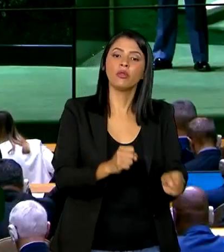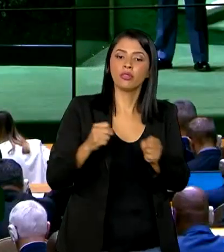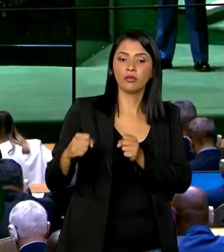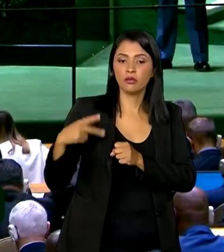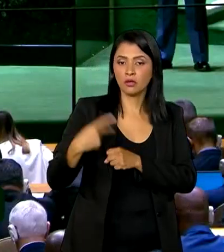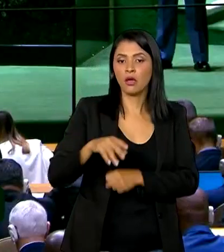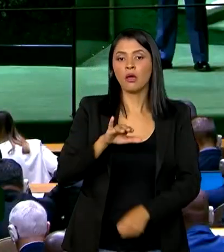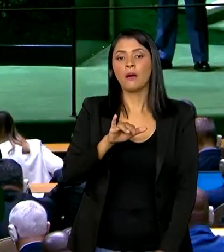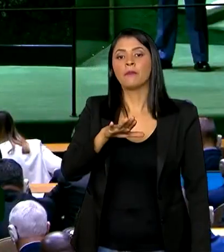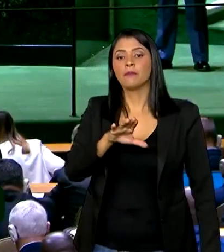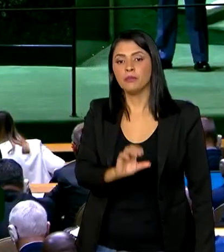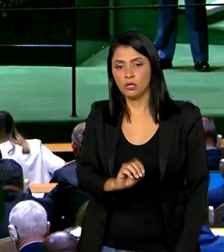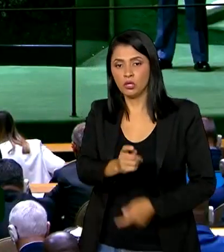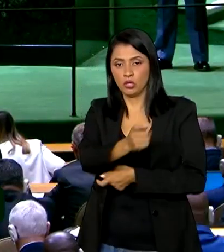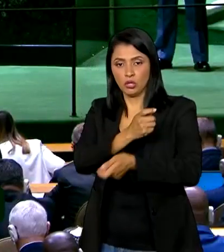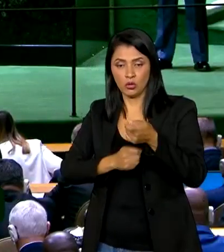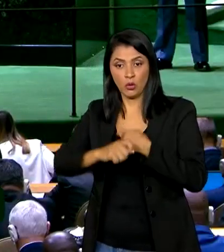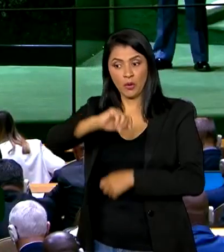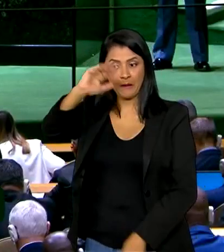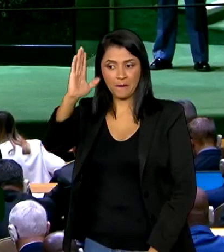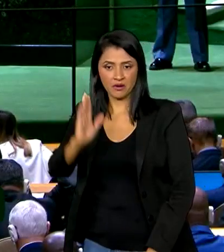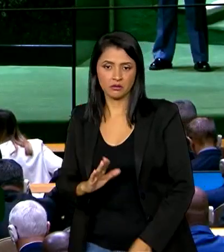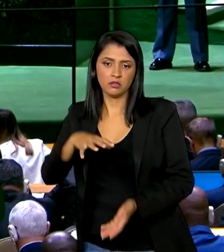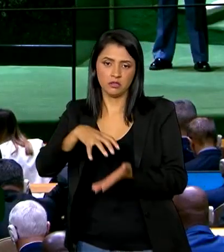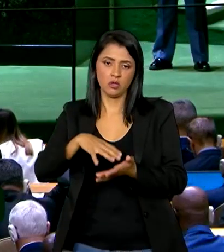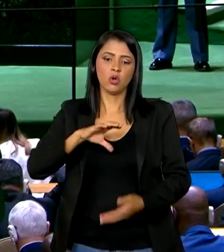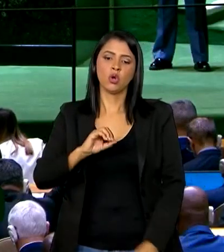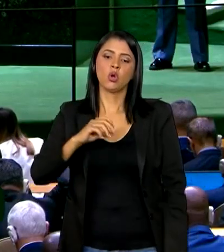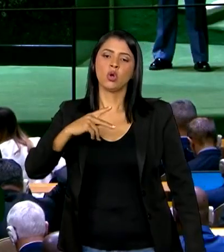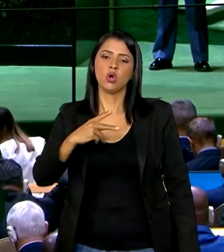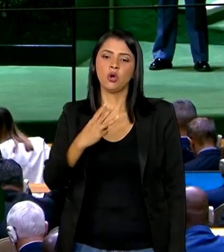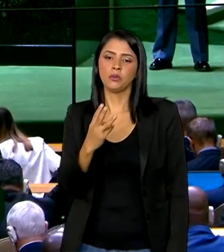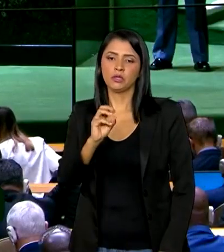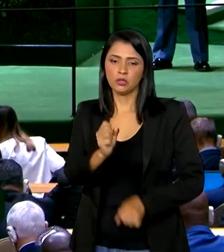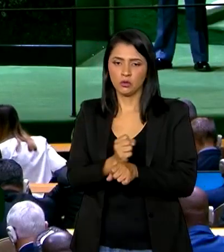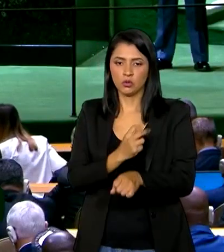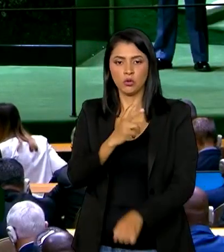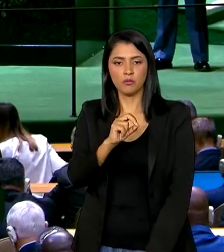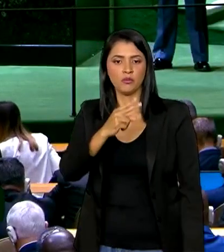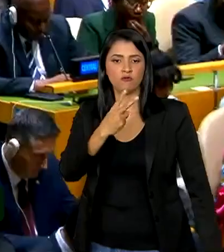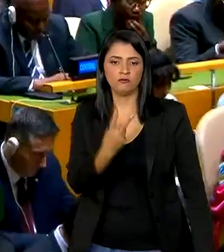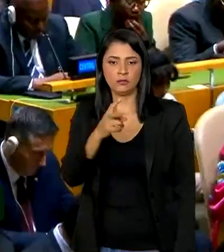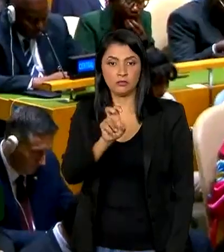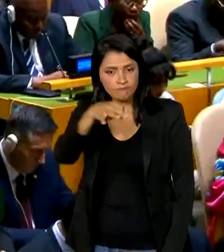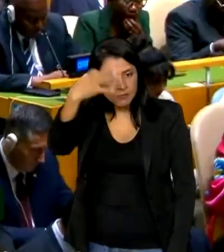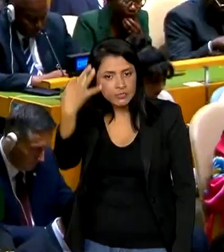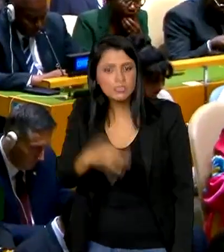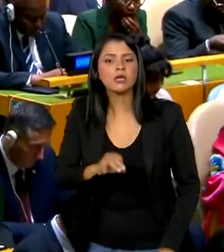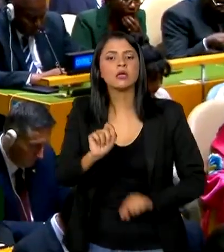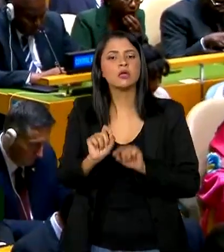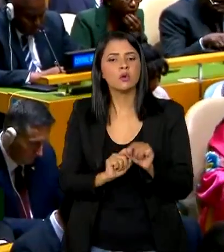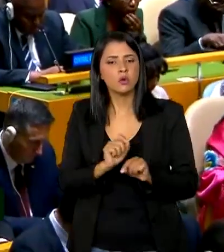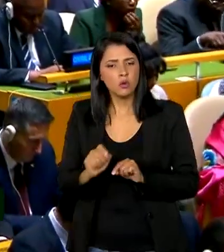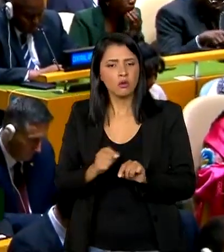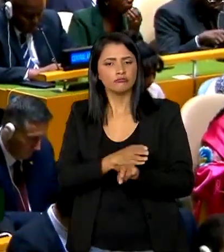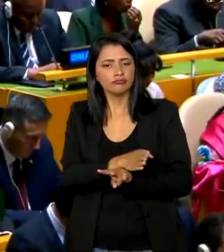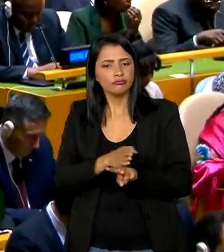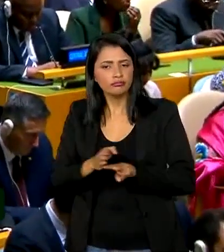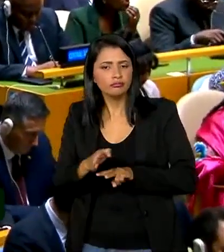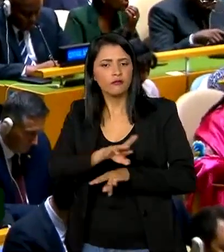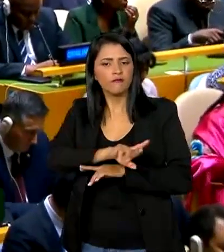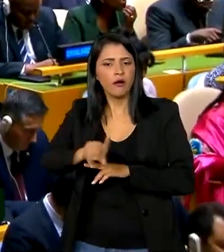da bioeconomia. O Brasil sediará a COP30 em 2025, convicto de que o